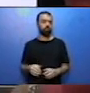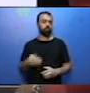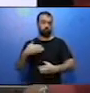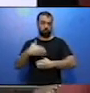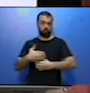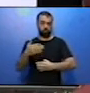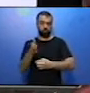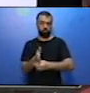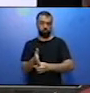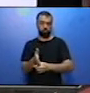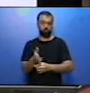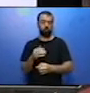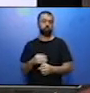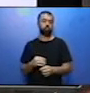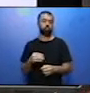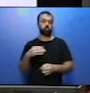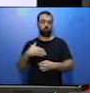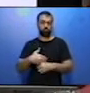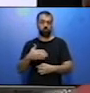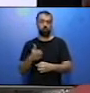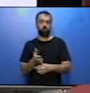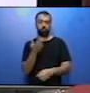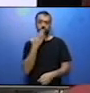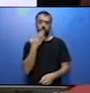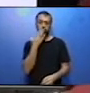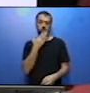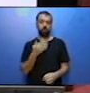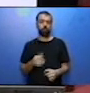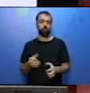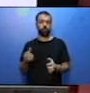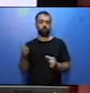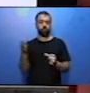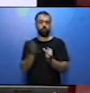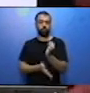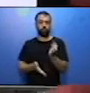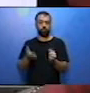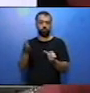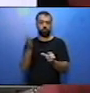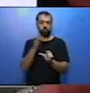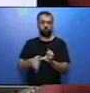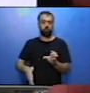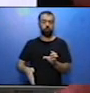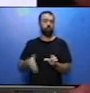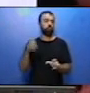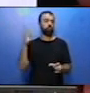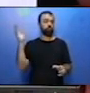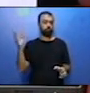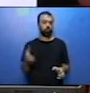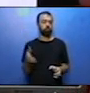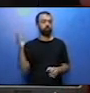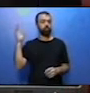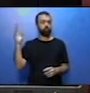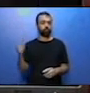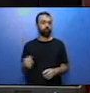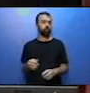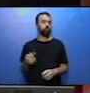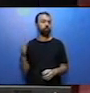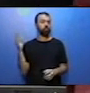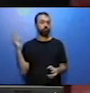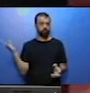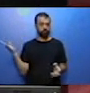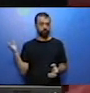a batata inglesa a batata doce a mandioca mandioquinha macaxeira ou inhame